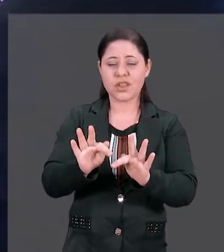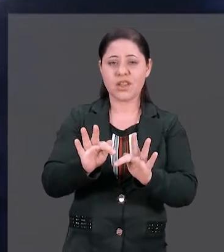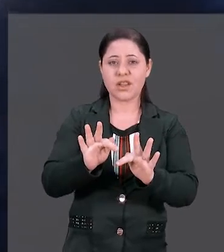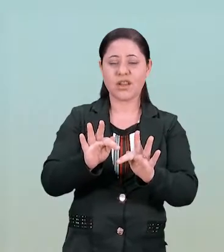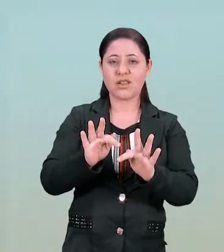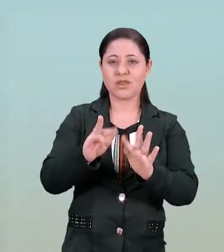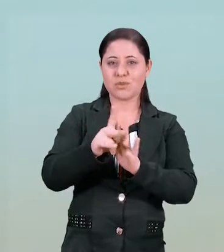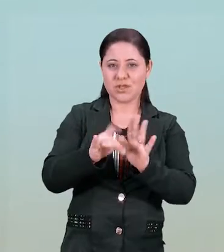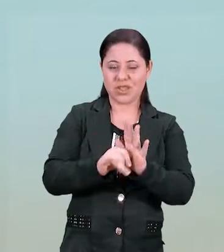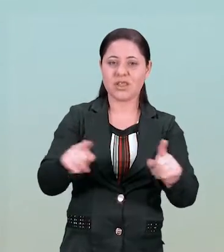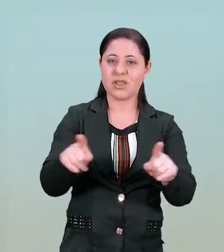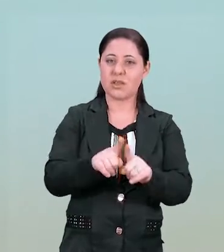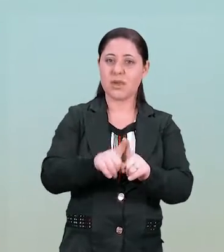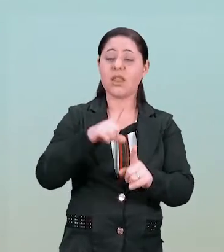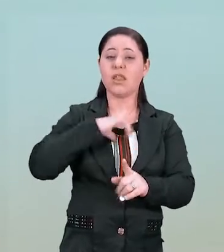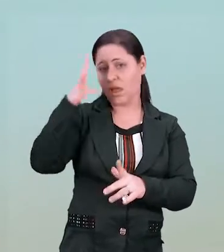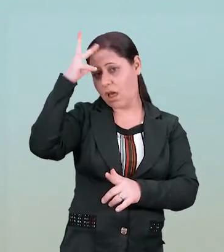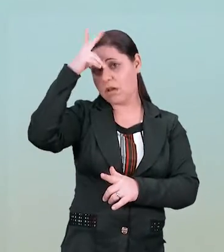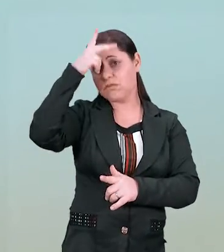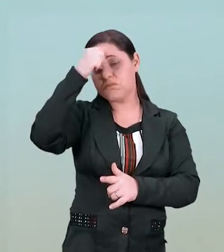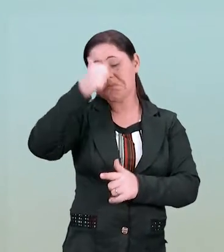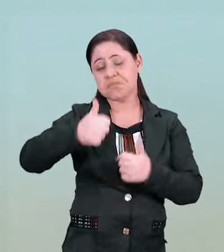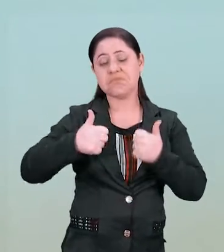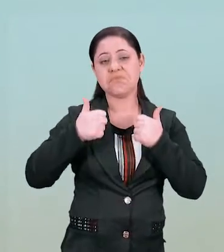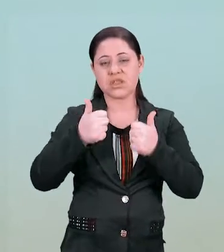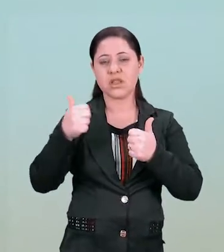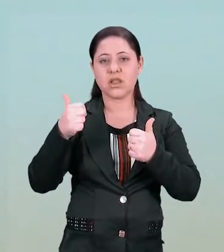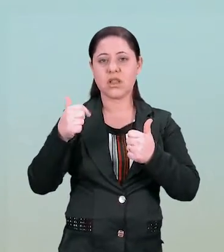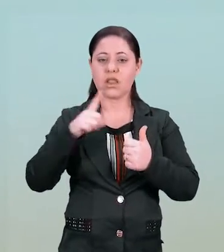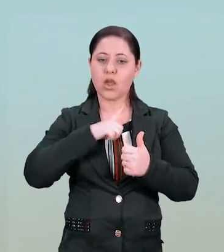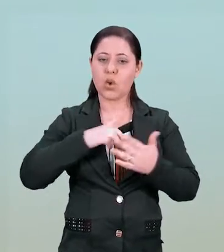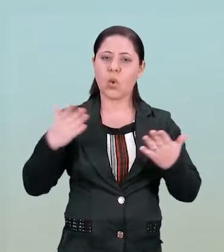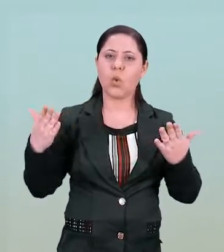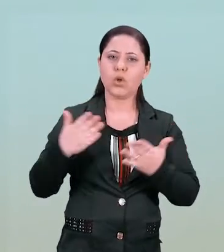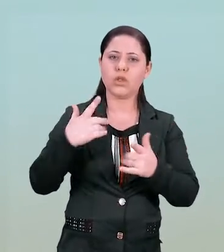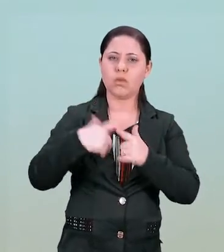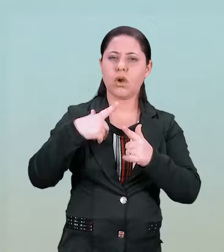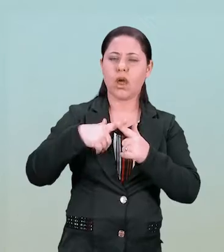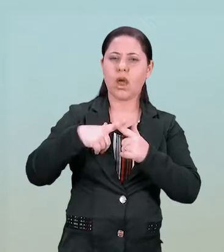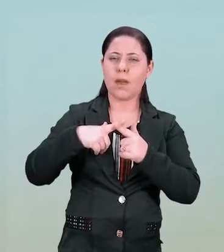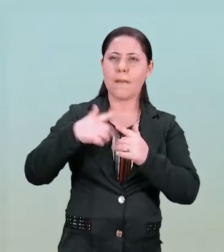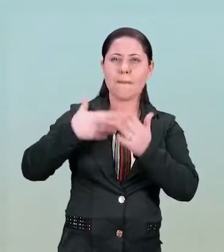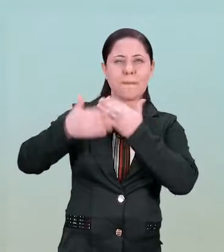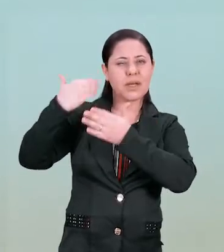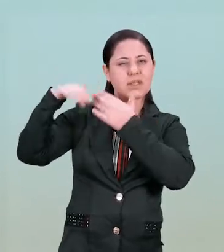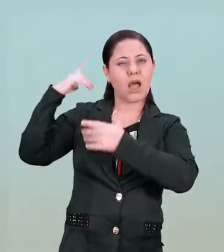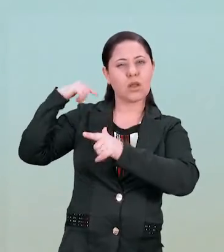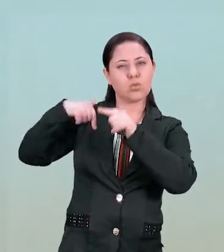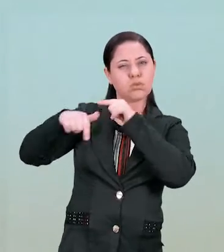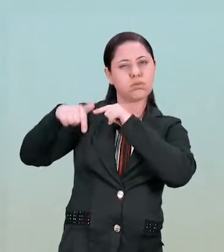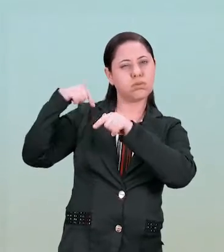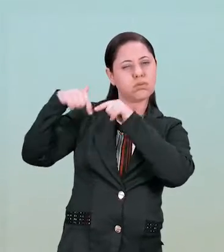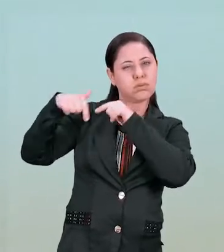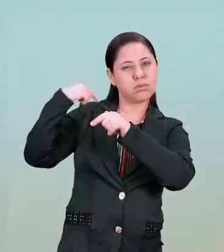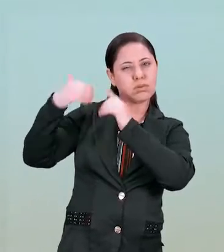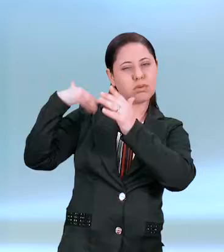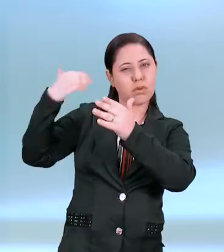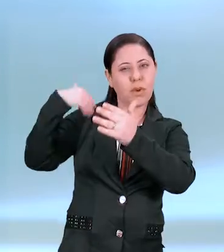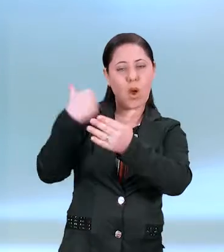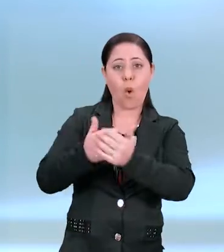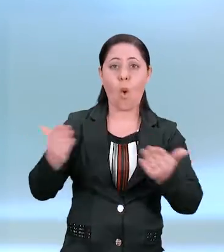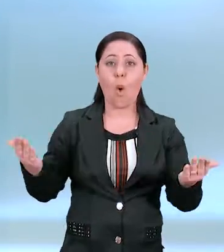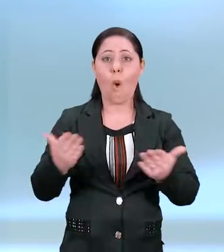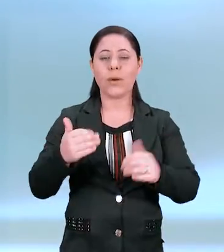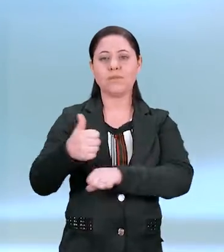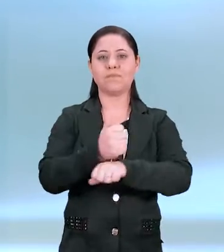e colher os resultados. Portanto, muito do que se tem hoje é fruto do que foi planejado e executado nas gestões anteriores.